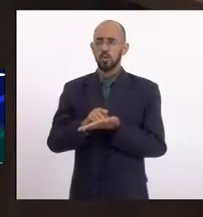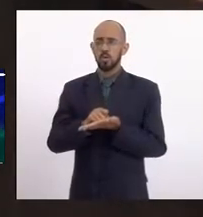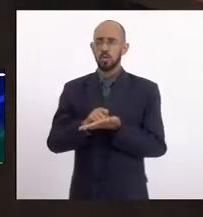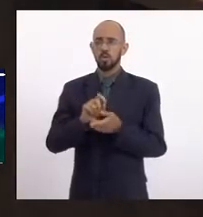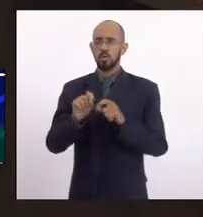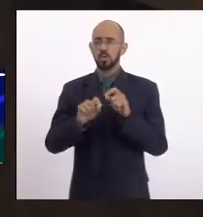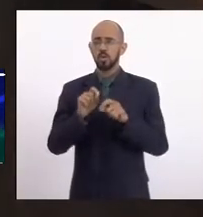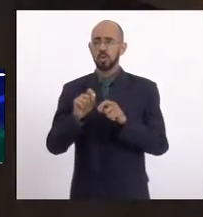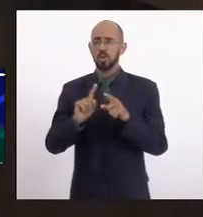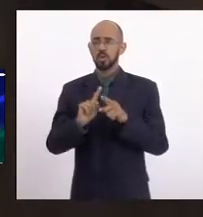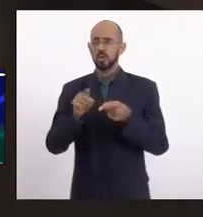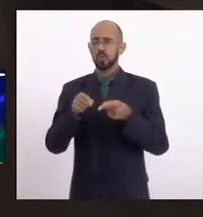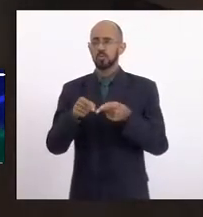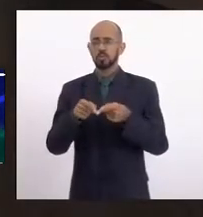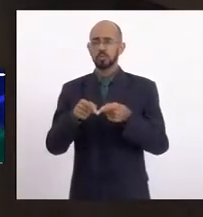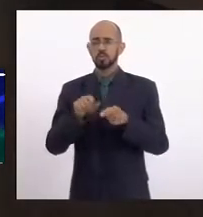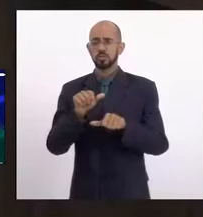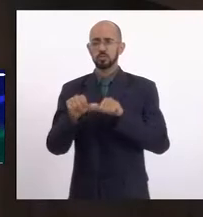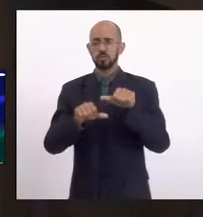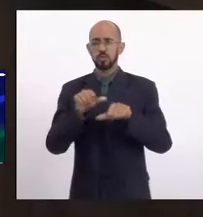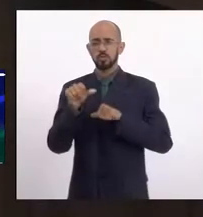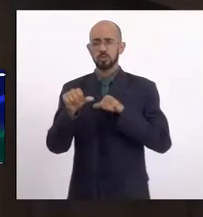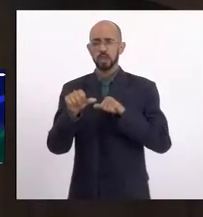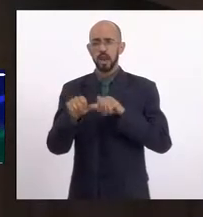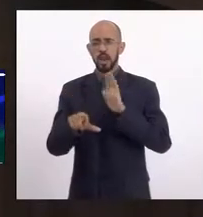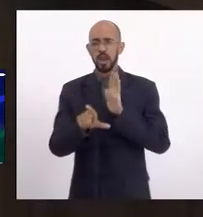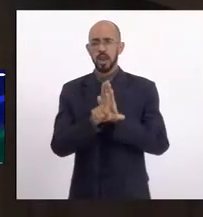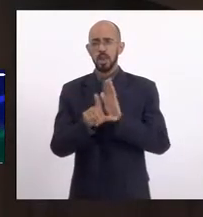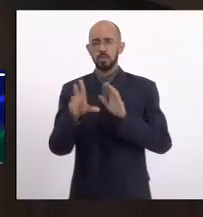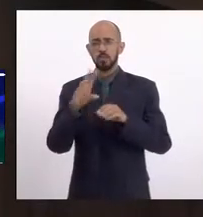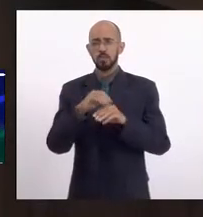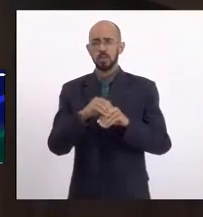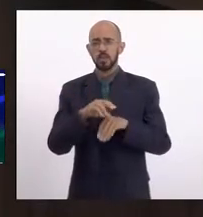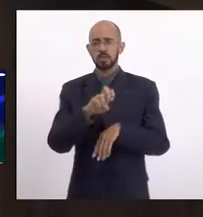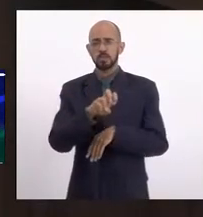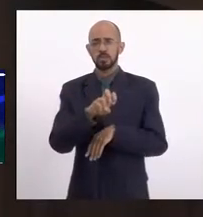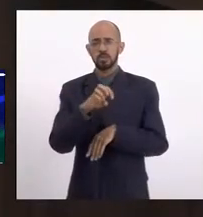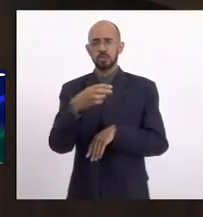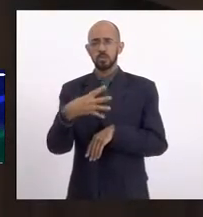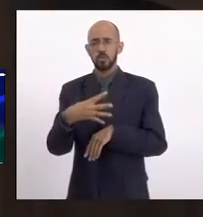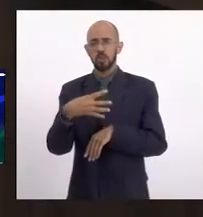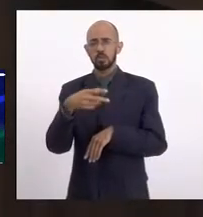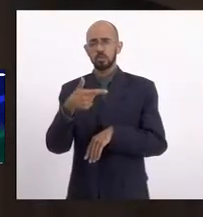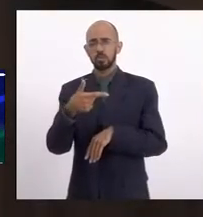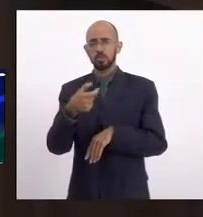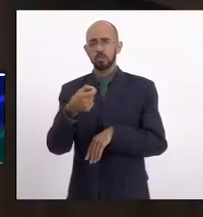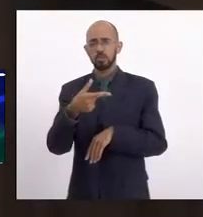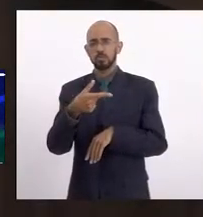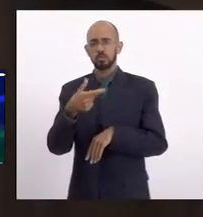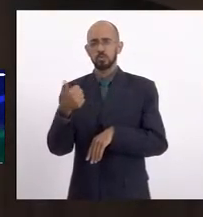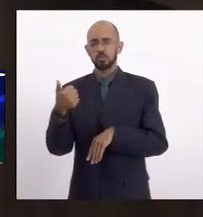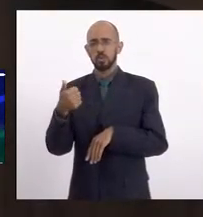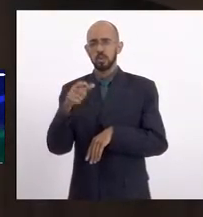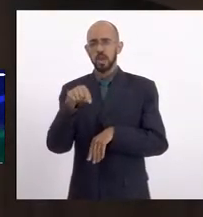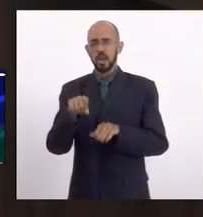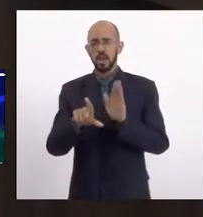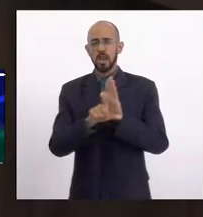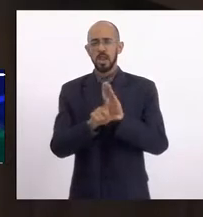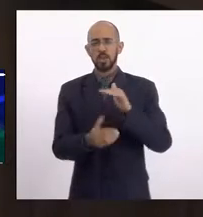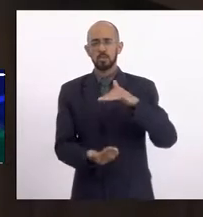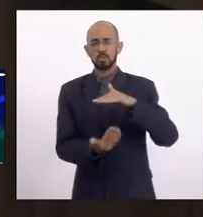Visa modificar a lei complementar 54 de 21 que a lei do teto de gastos